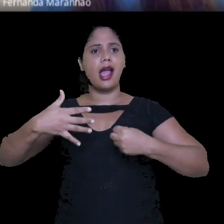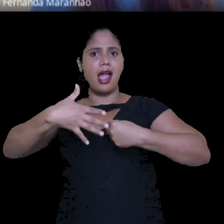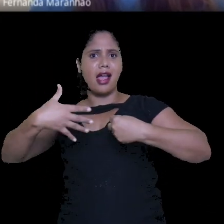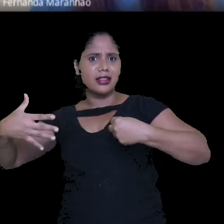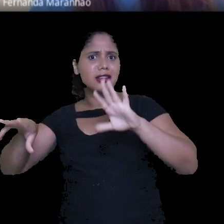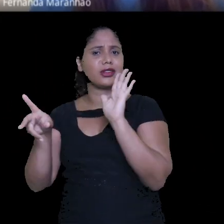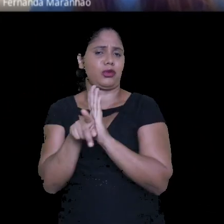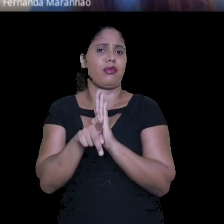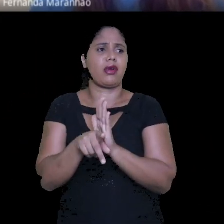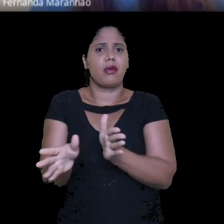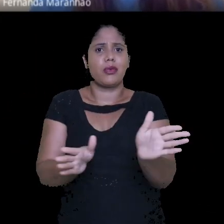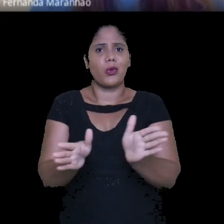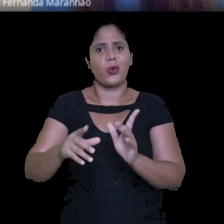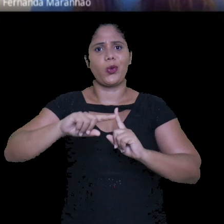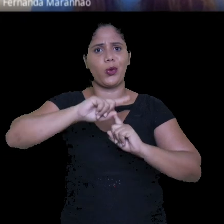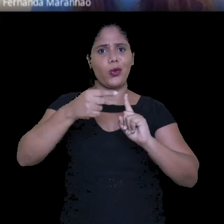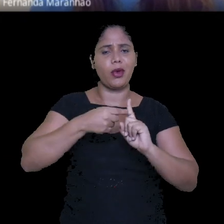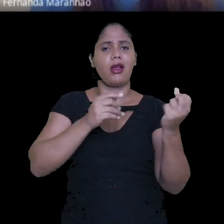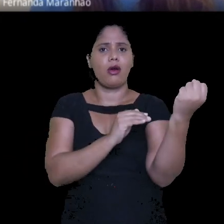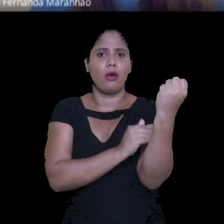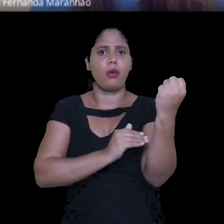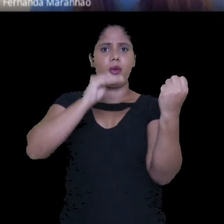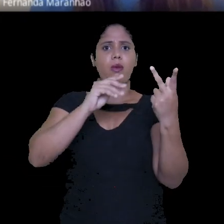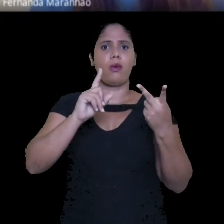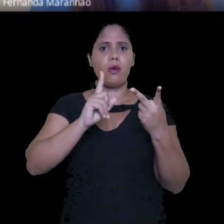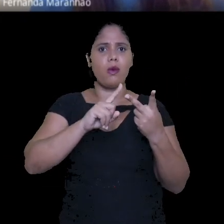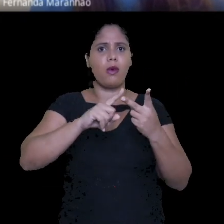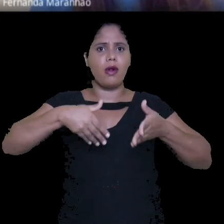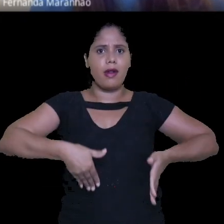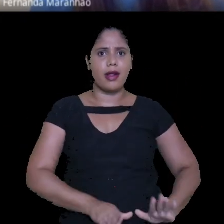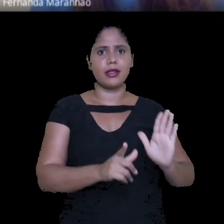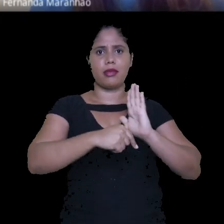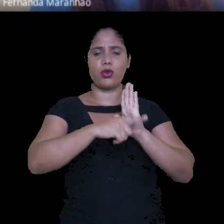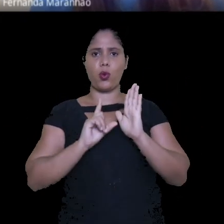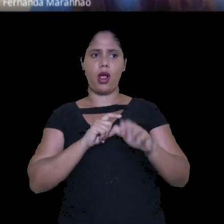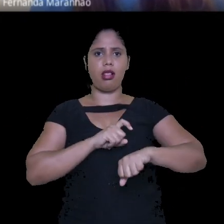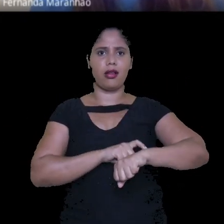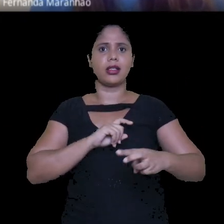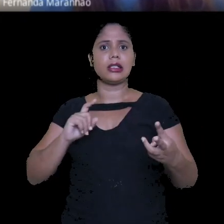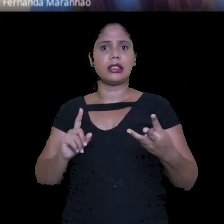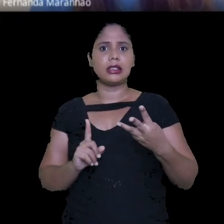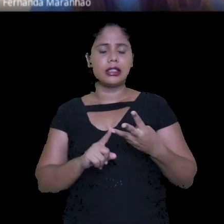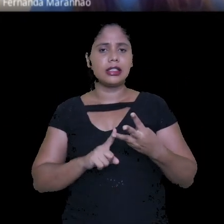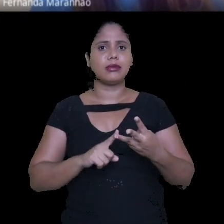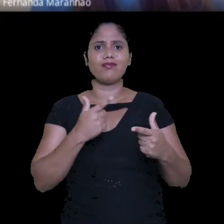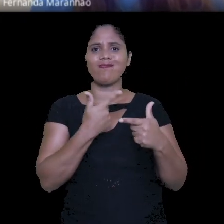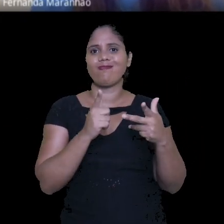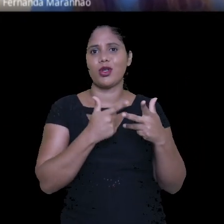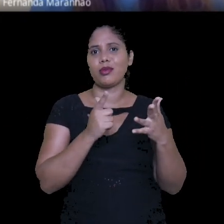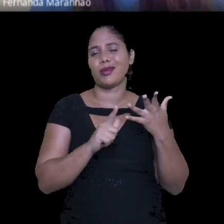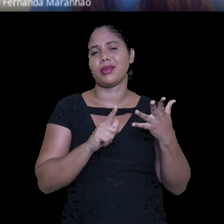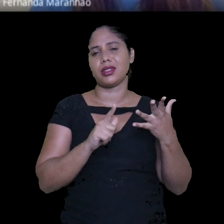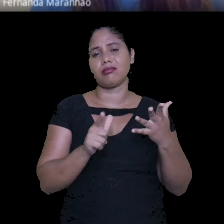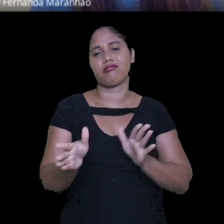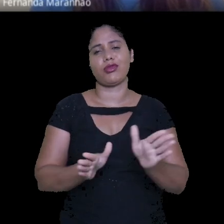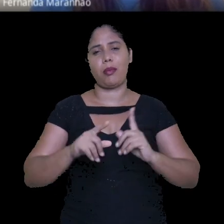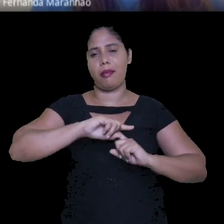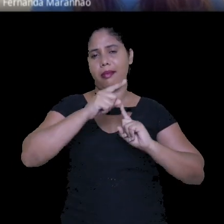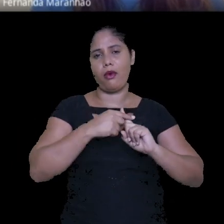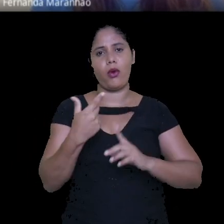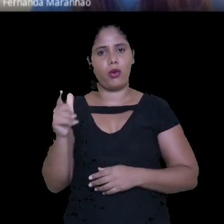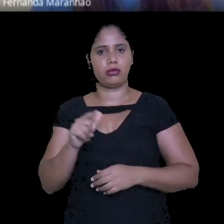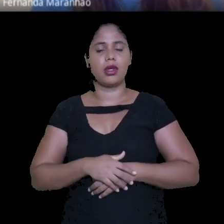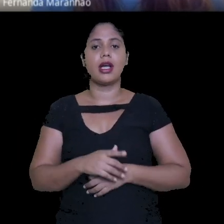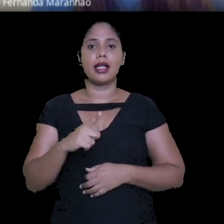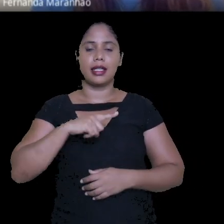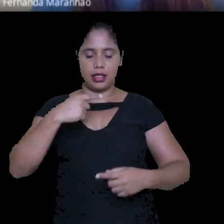pessoa gestante irá passar para que a gestação se torne viável. E essas transformações estão diretamente ligadas ao